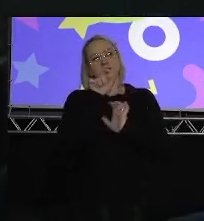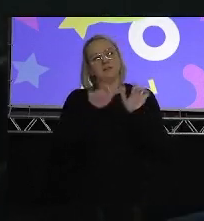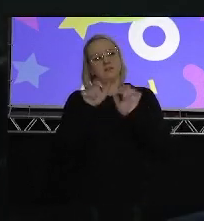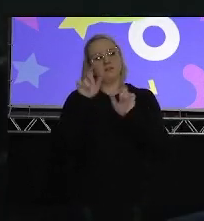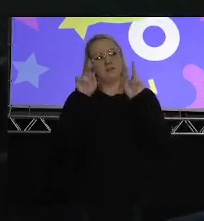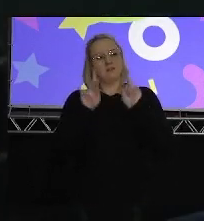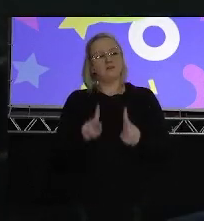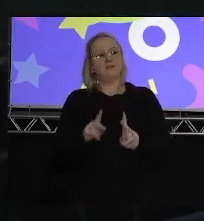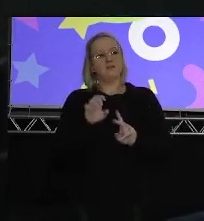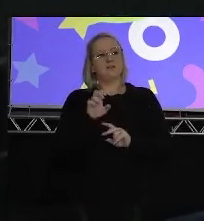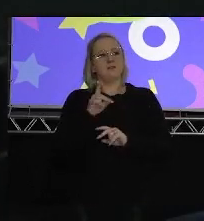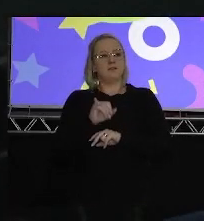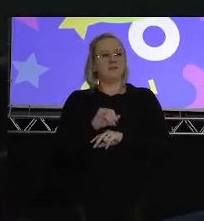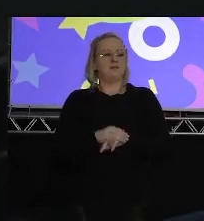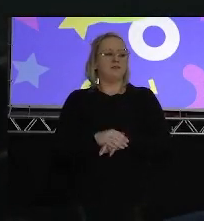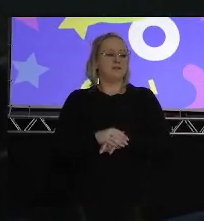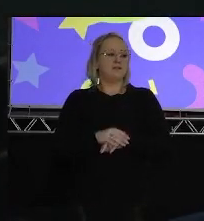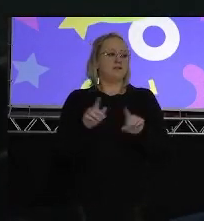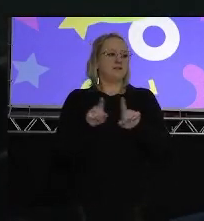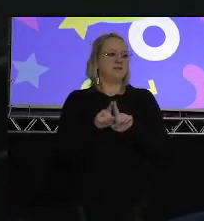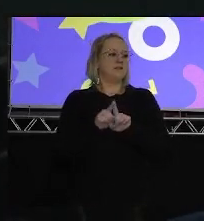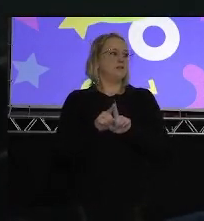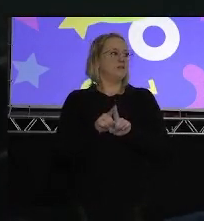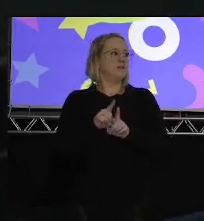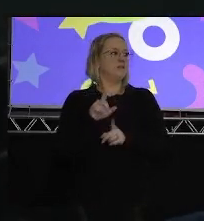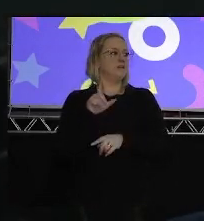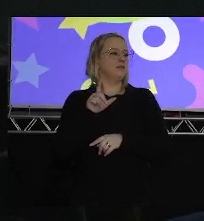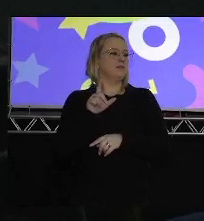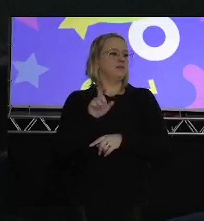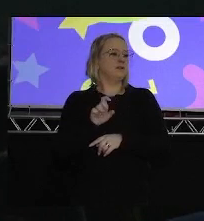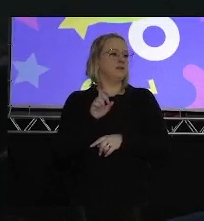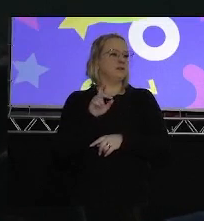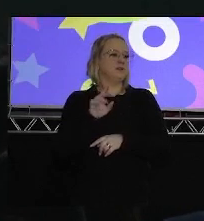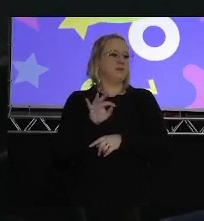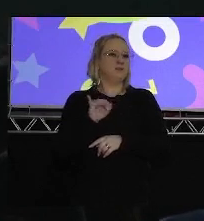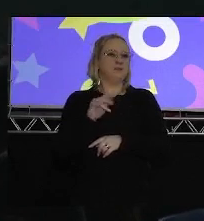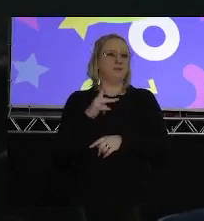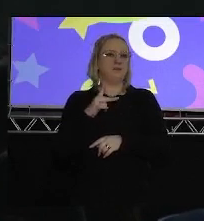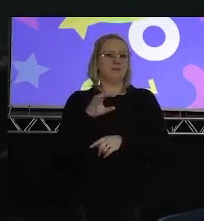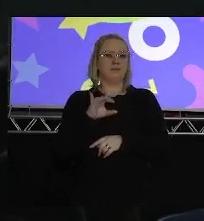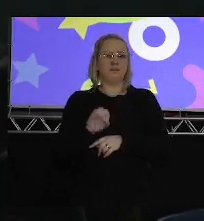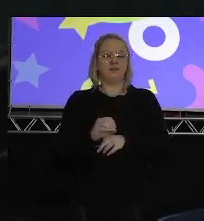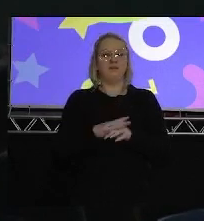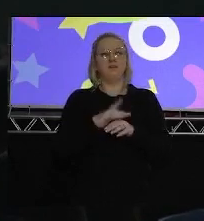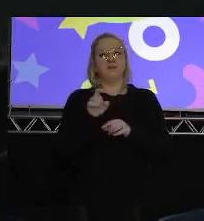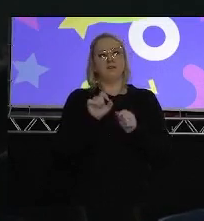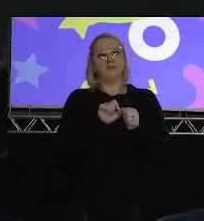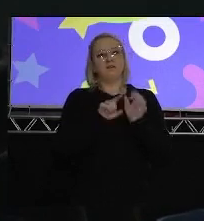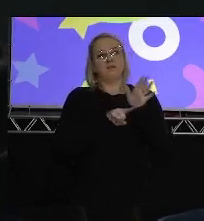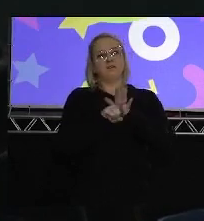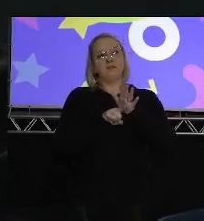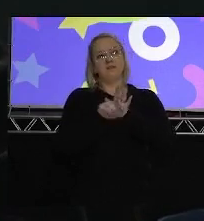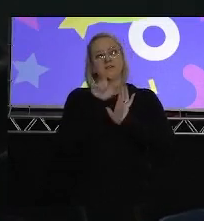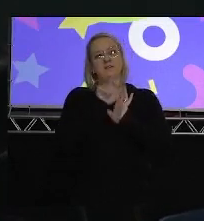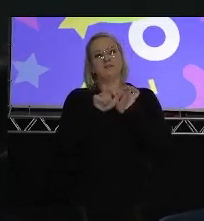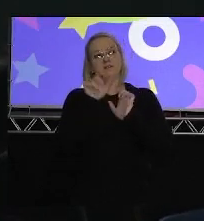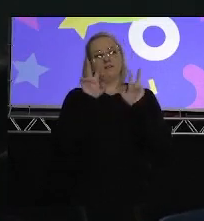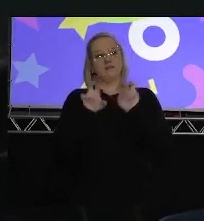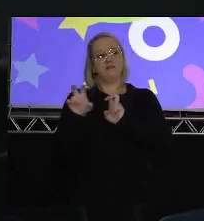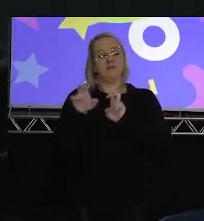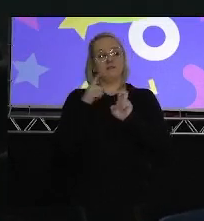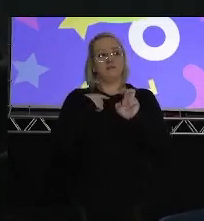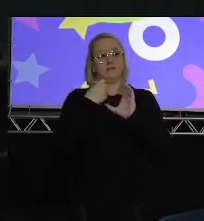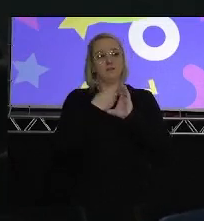de TI, né? No caso da BNH, chama de ITPO, né? Um PO de IT, que vai fazer a investigação disso e vai